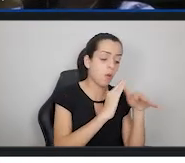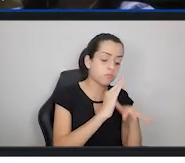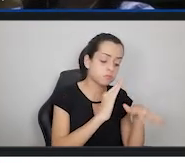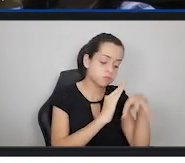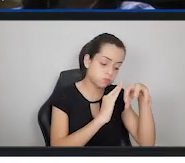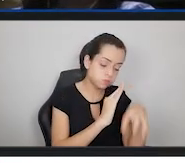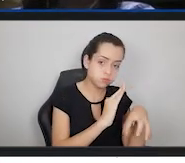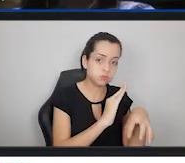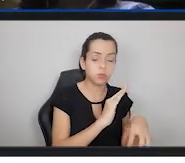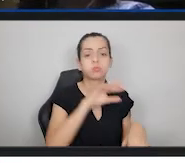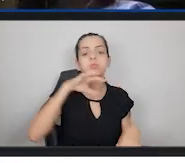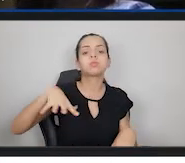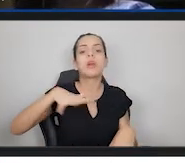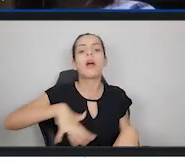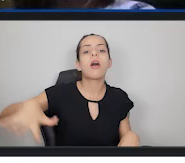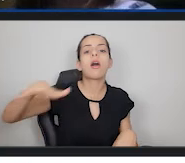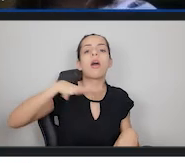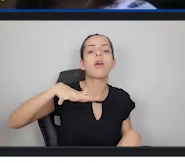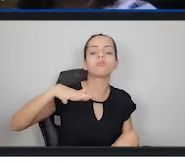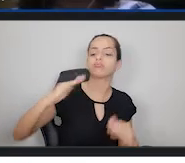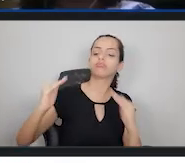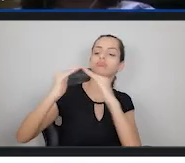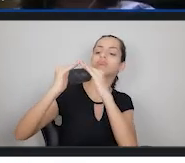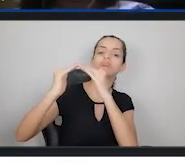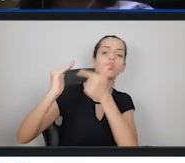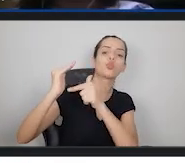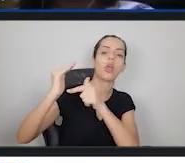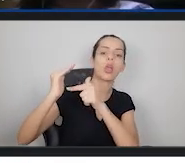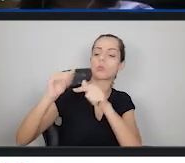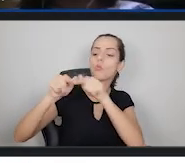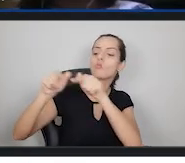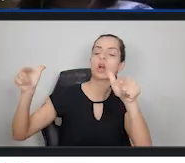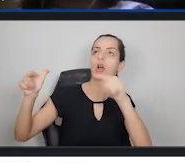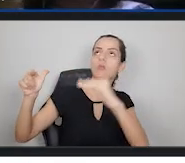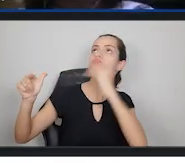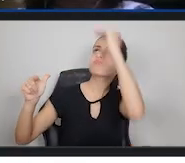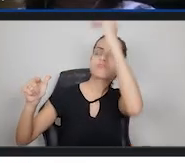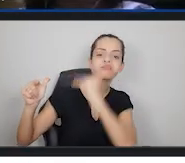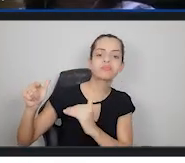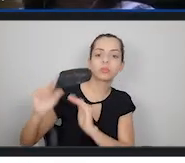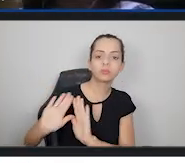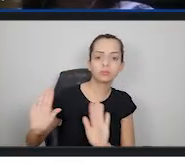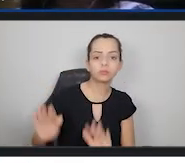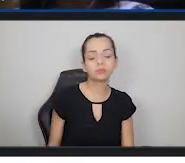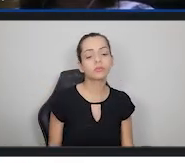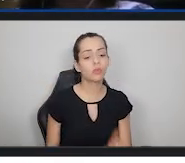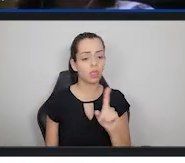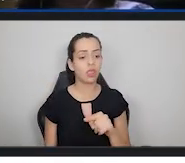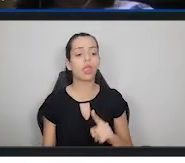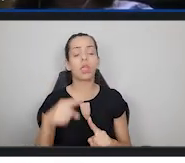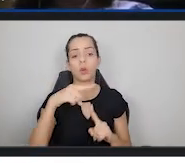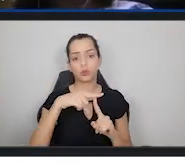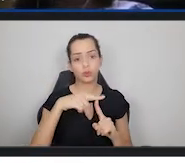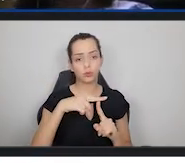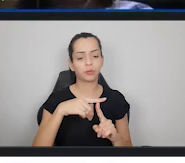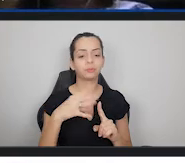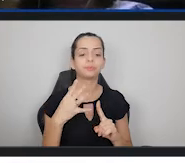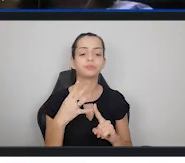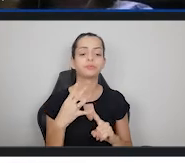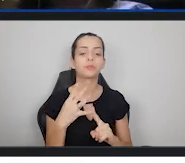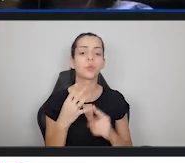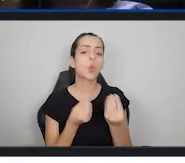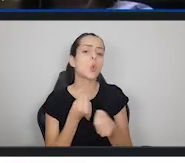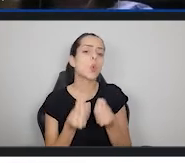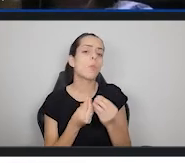preciso de um tamanho de terreno menor, 10 vezes até menor, comparando uma